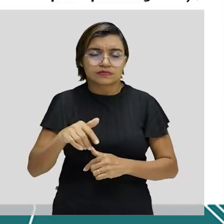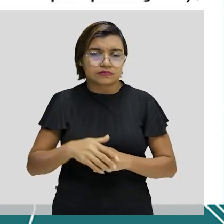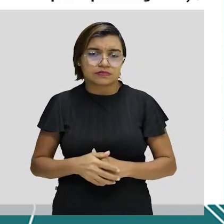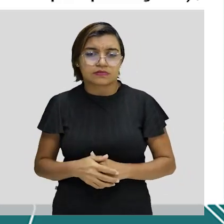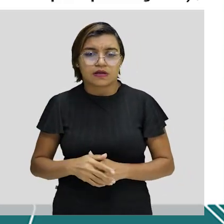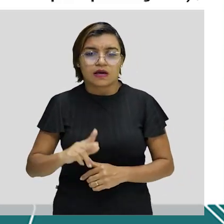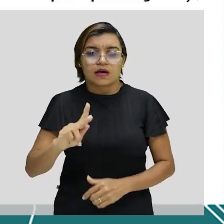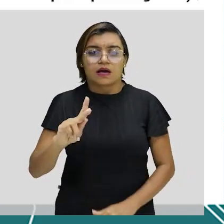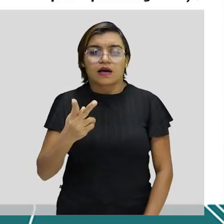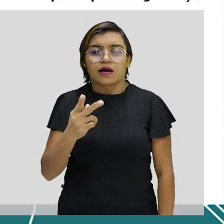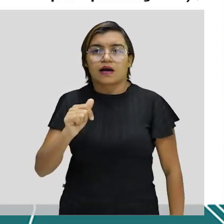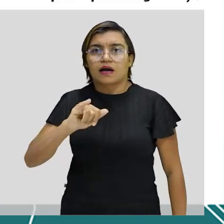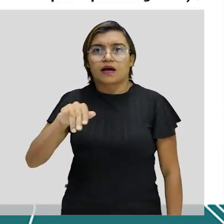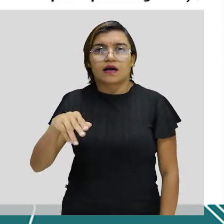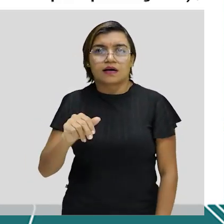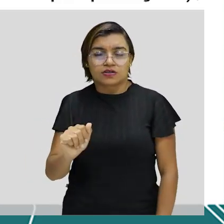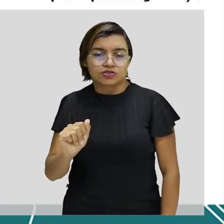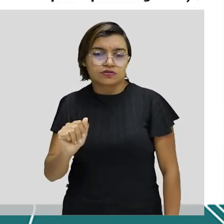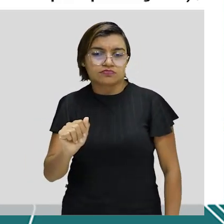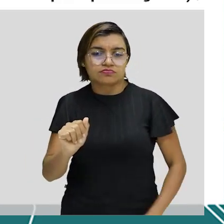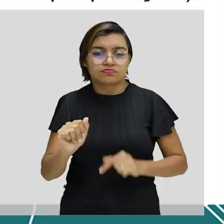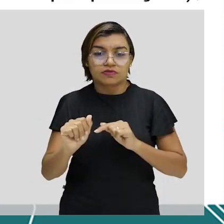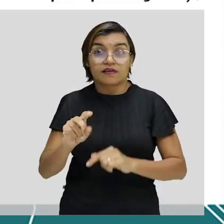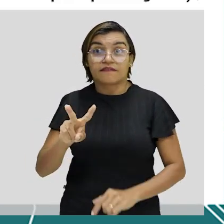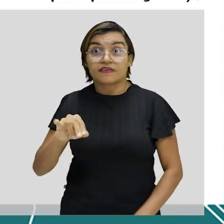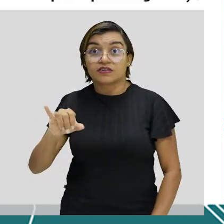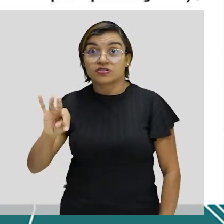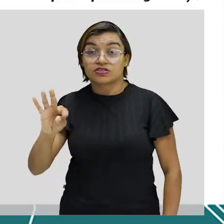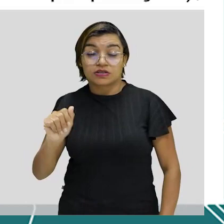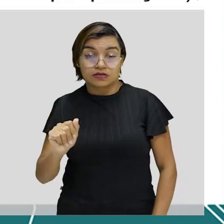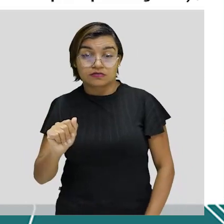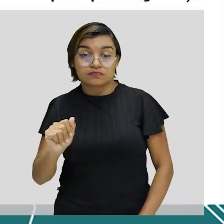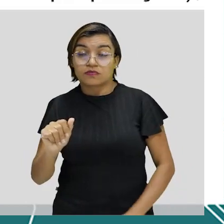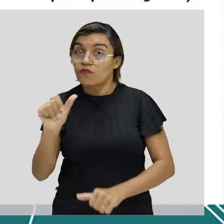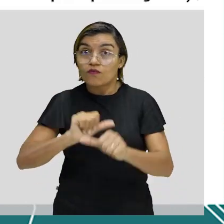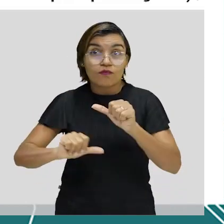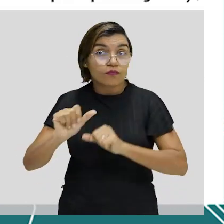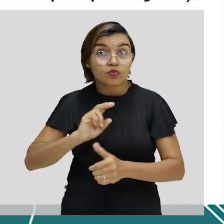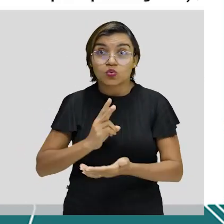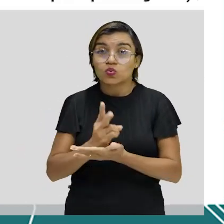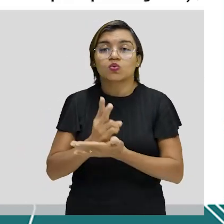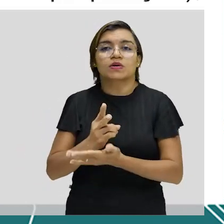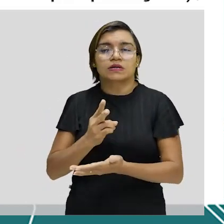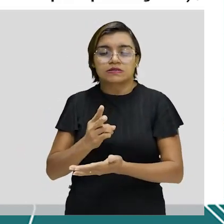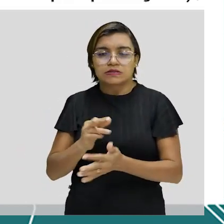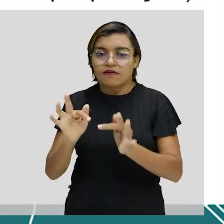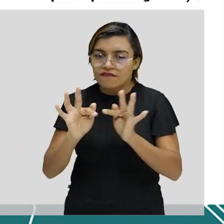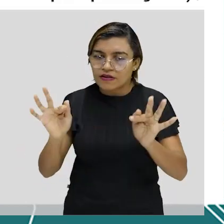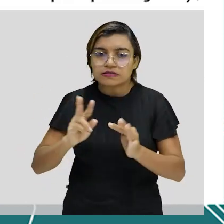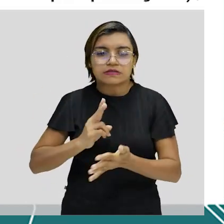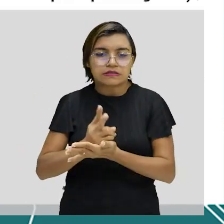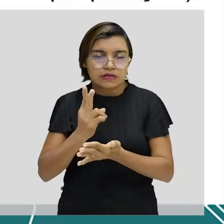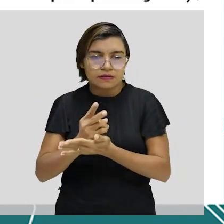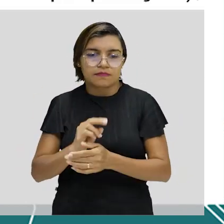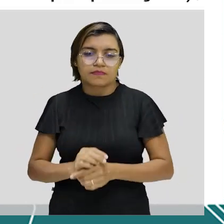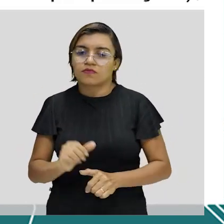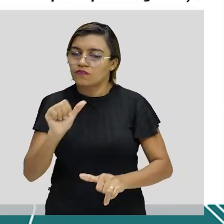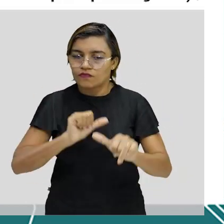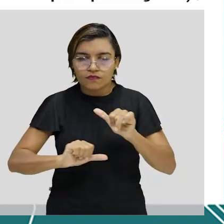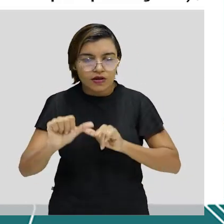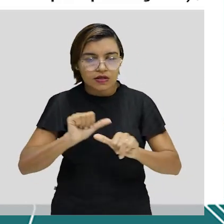hajam vista, tá bom? Nunca vai variar isso aqui, tá? Admite duas construções, olha só. Ela vai ficar